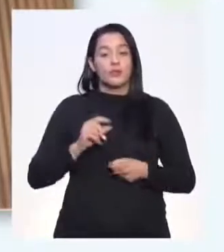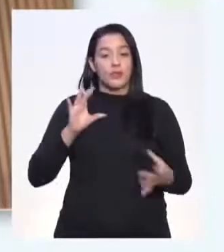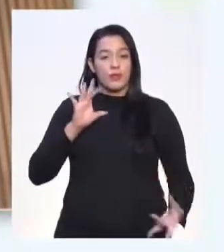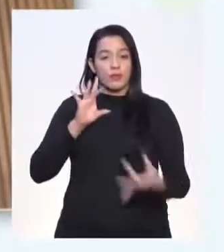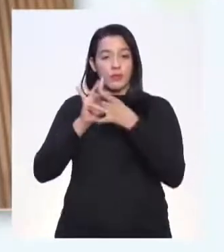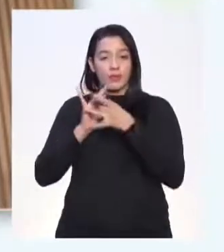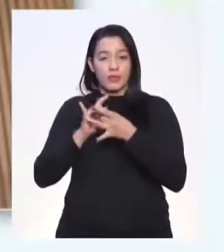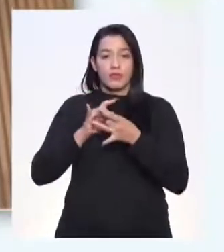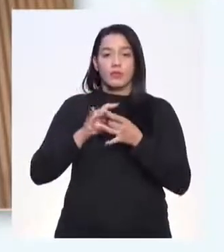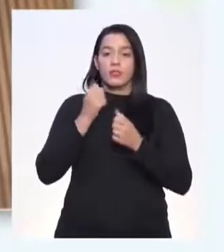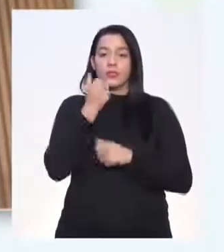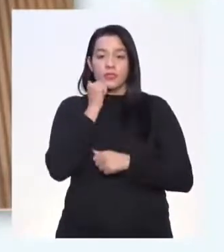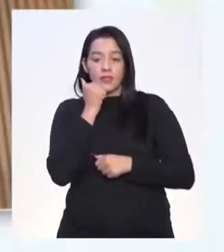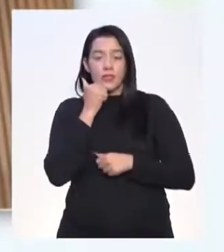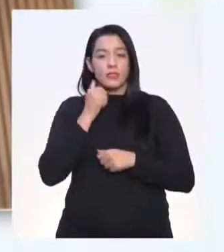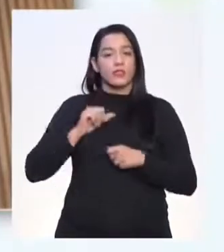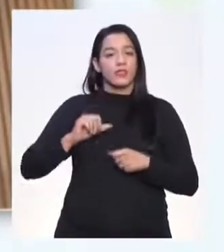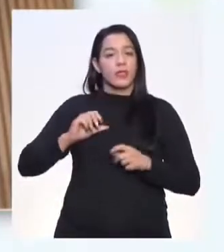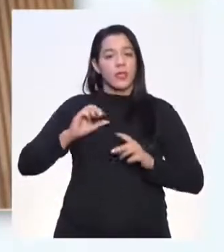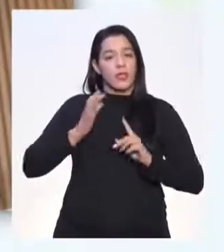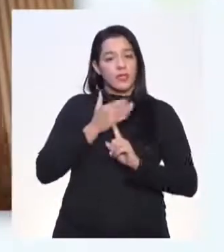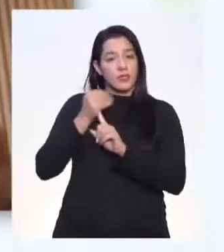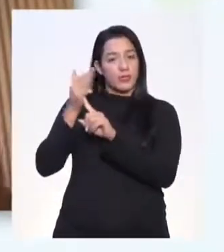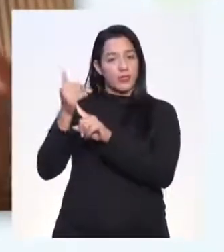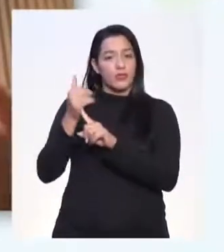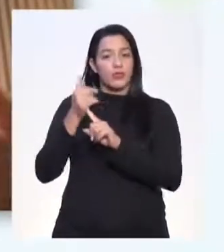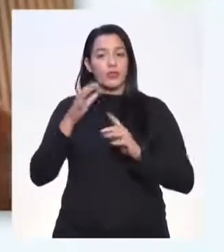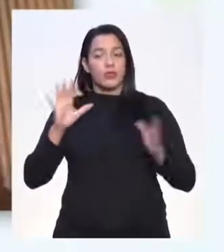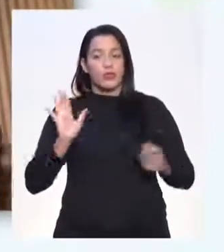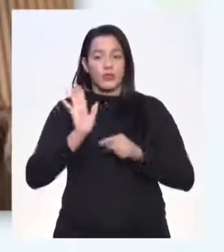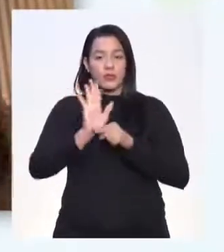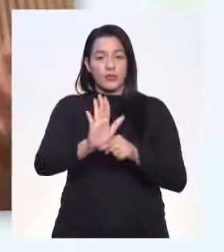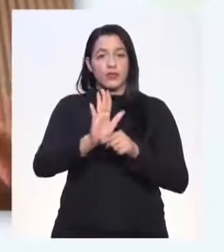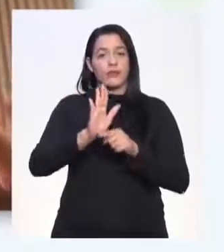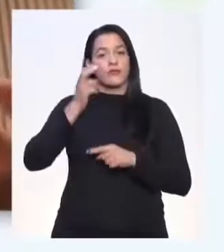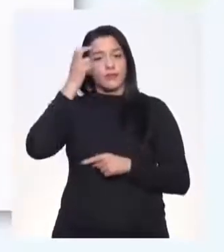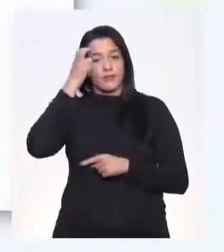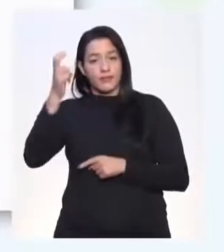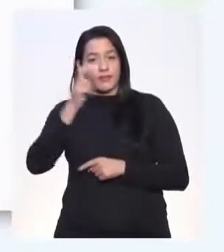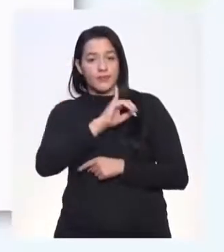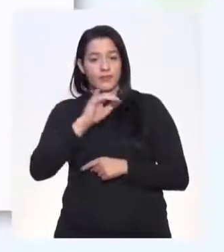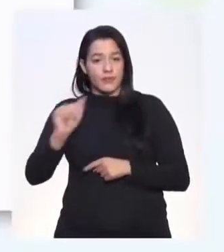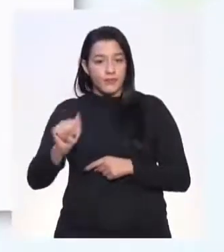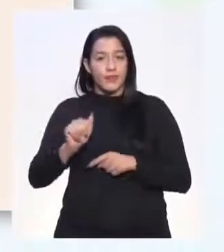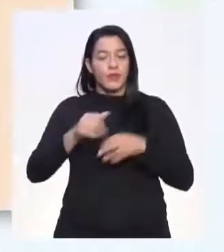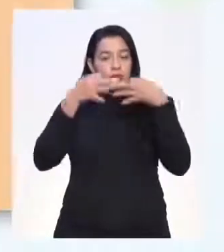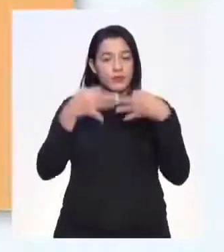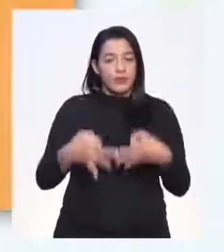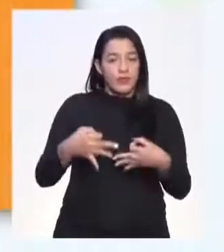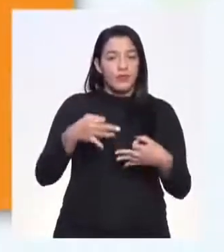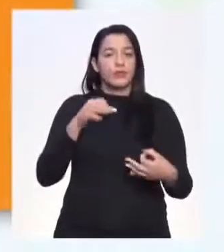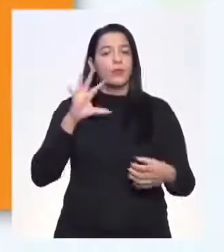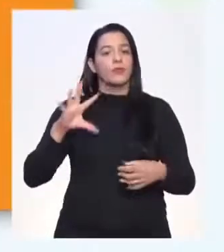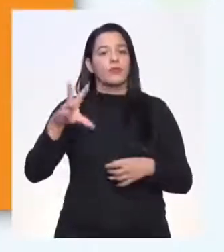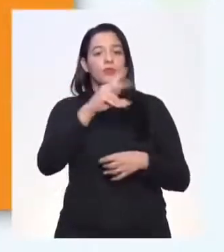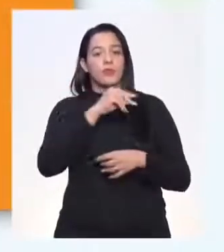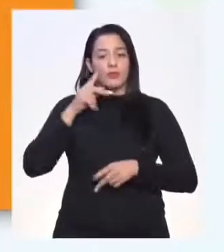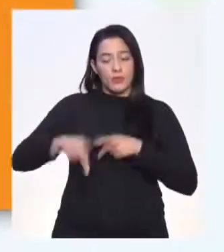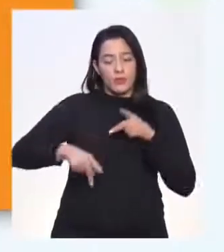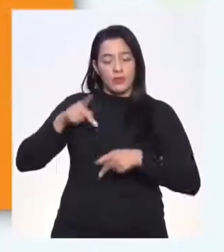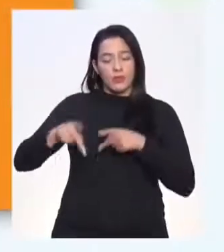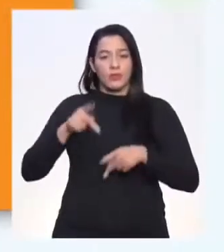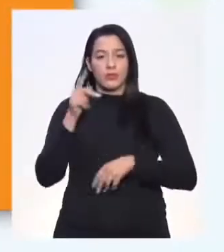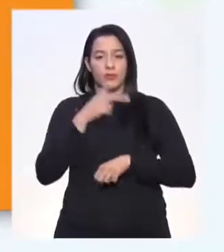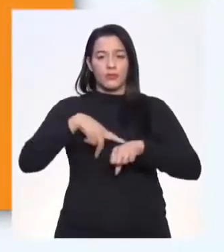Ministério da Ciência e Tecnologia permitiu que nós levássemos inteligência artificial eficiente e acessível para toda a população do nosso